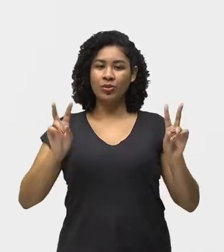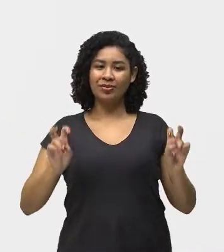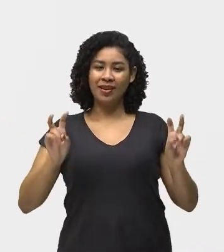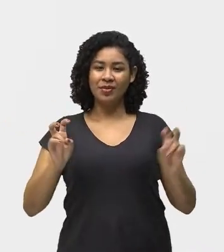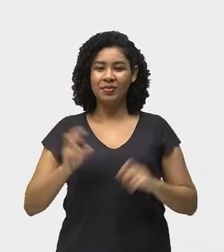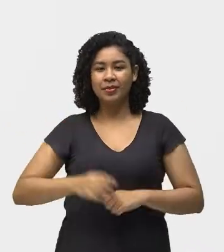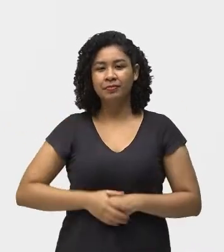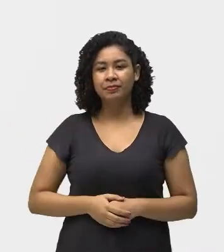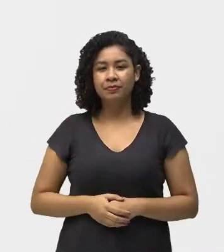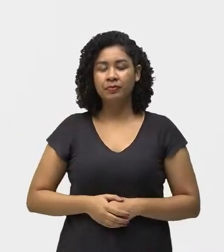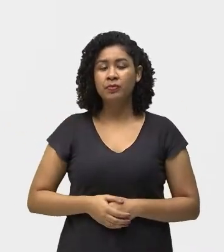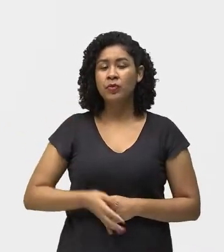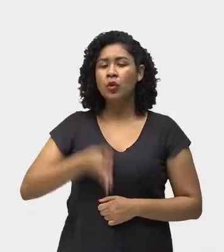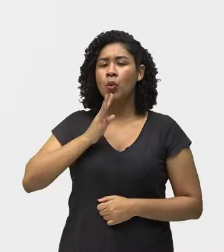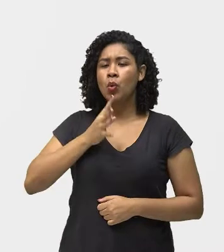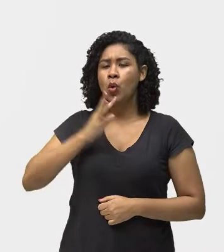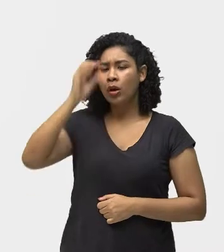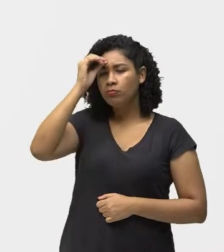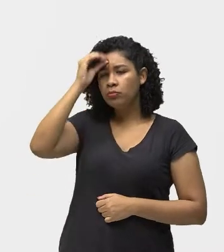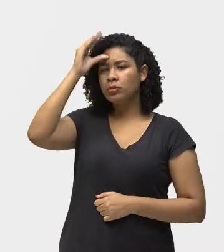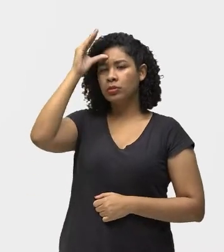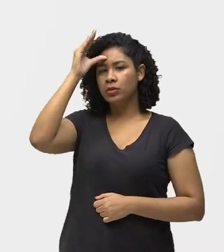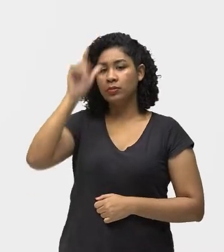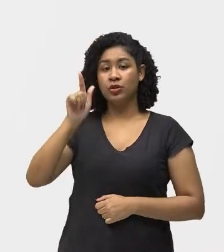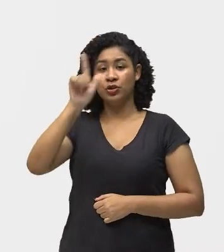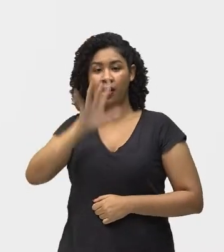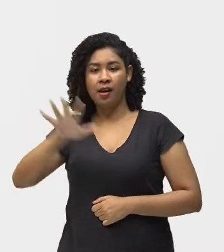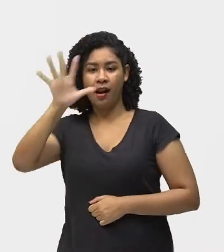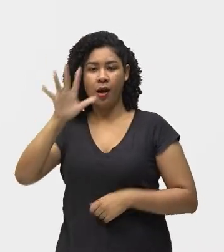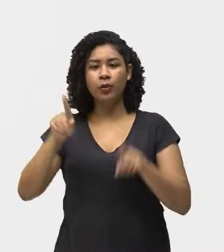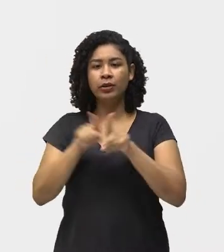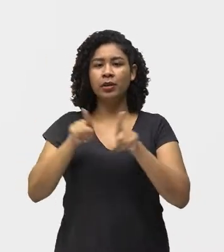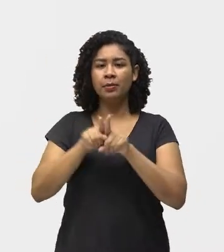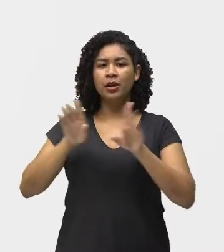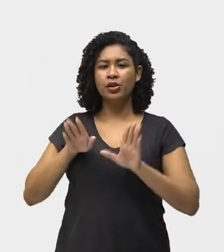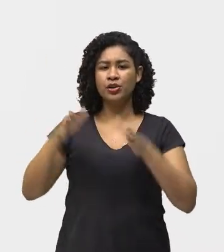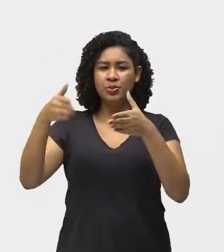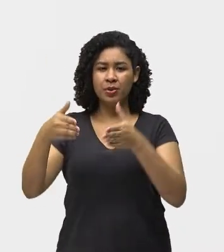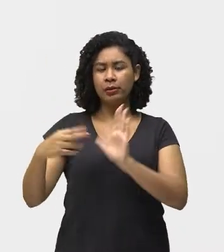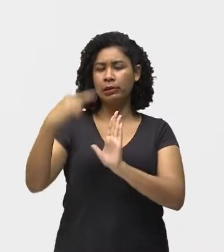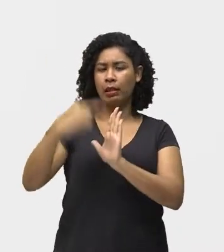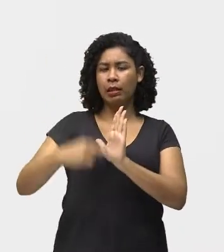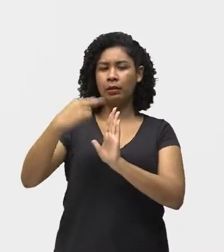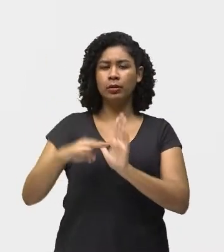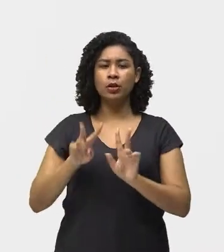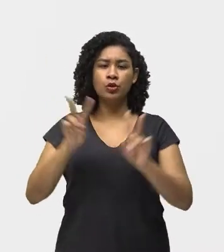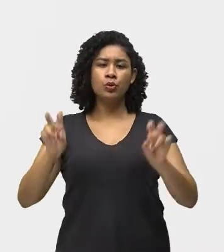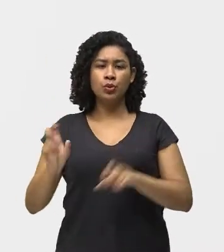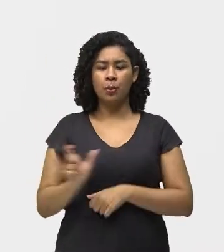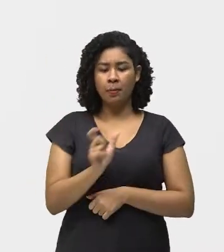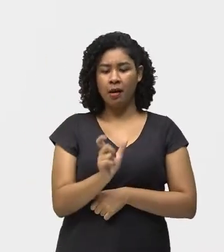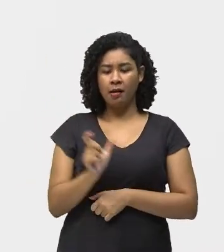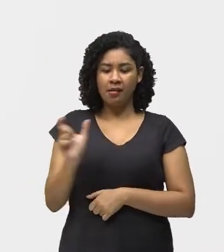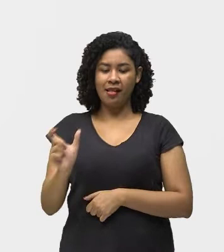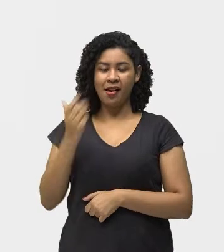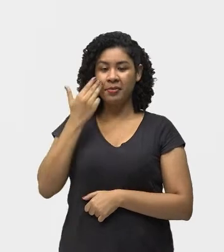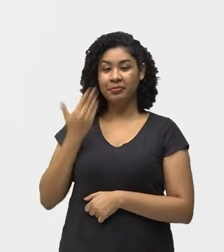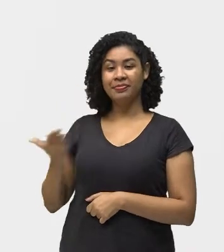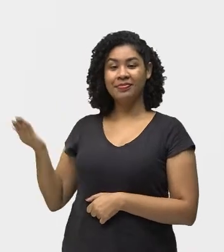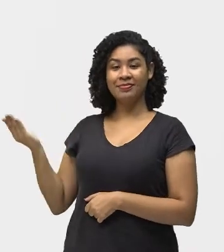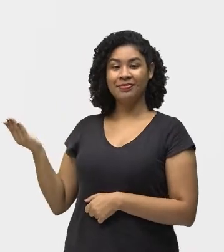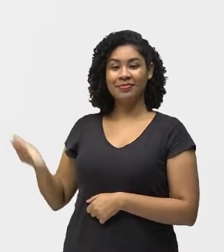compreensão geral e específica. Importantíssimo, hein? Leitura rápida, skimming e